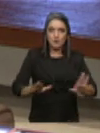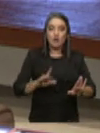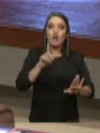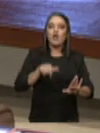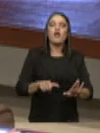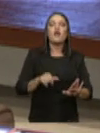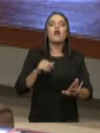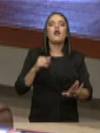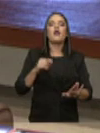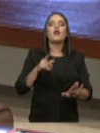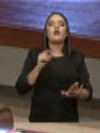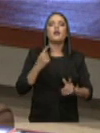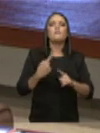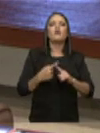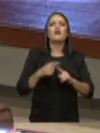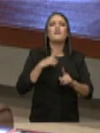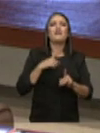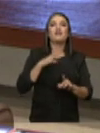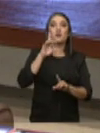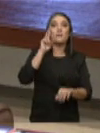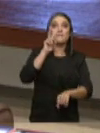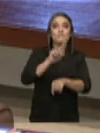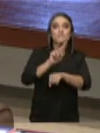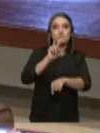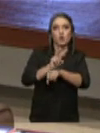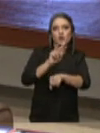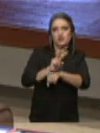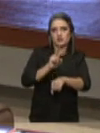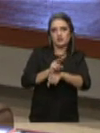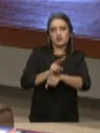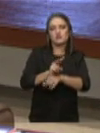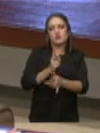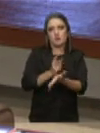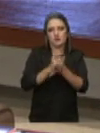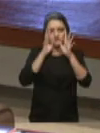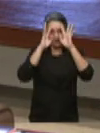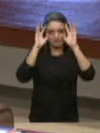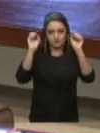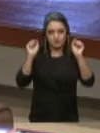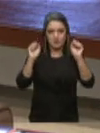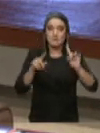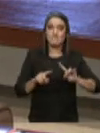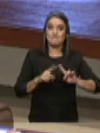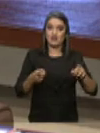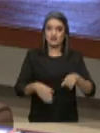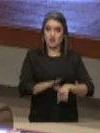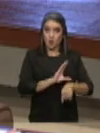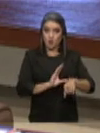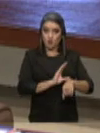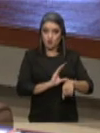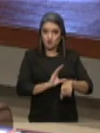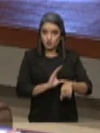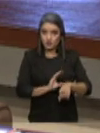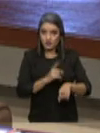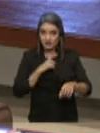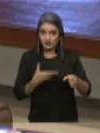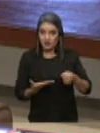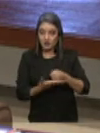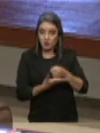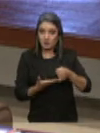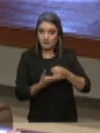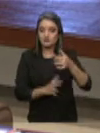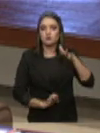proteção legal pelos tribunais. Sua ancoragem constitucional é encontrada no princípio do